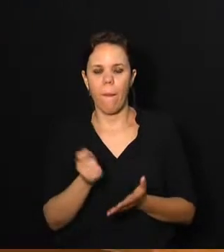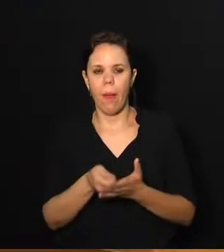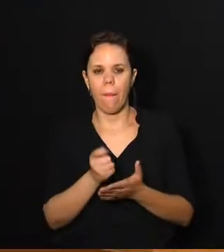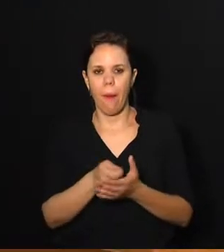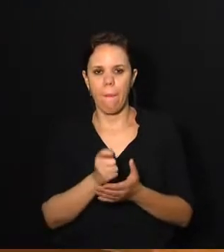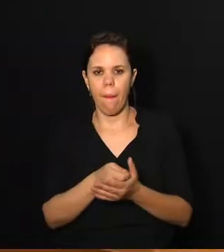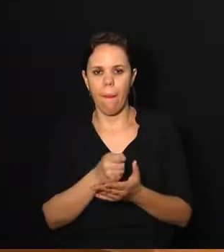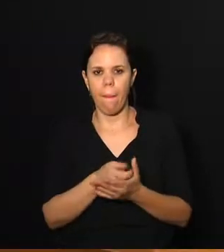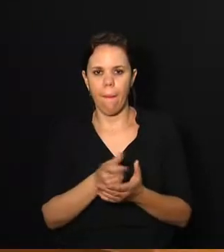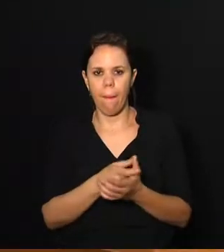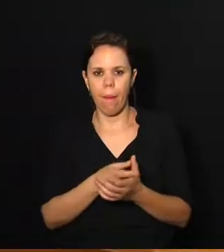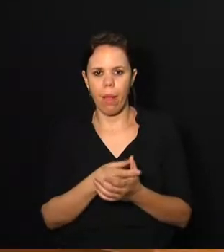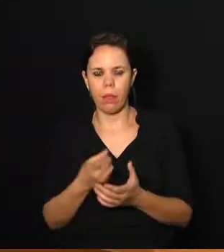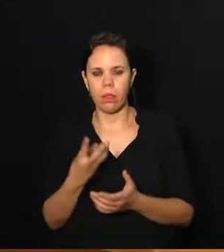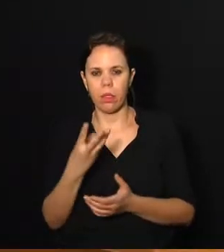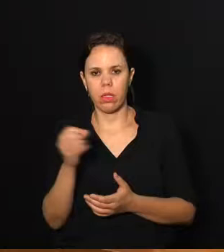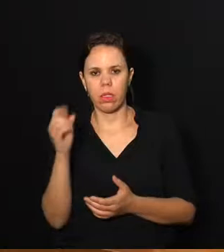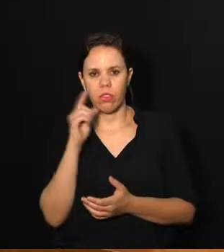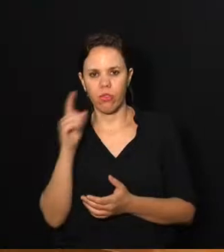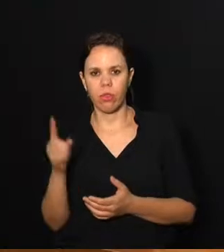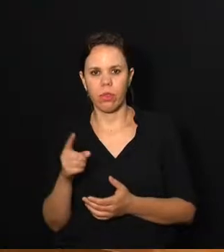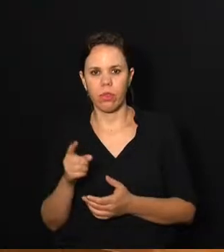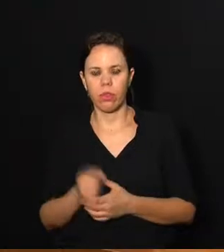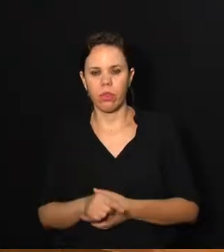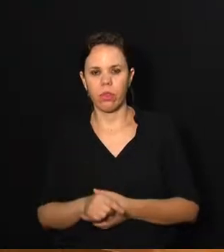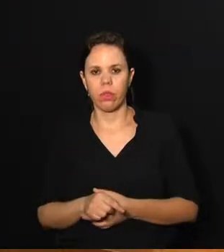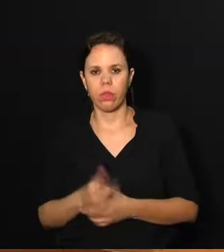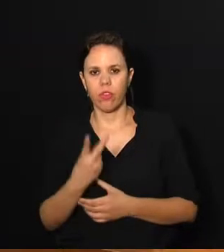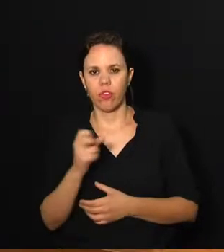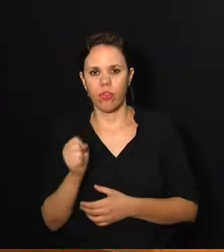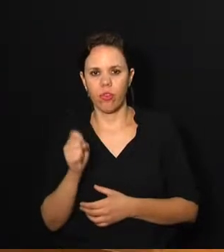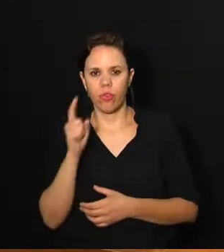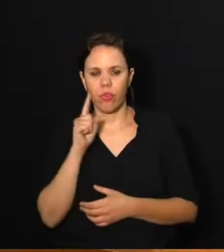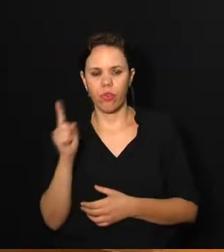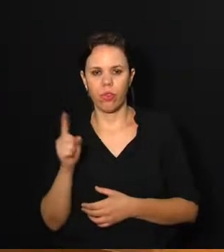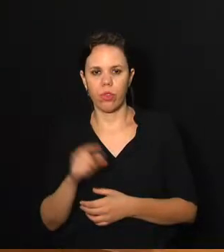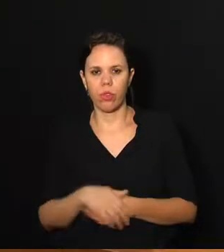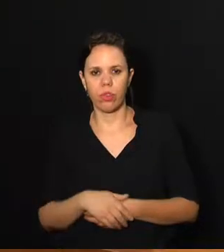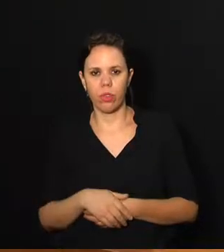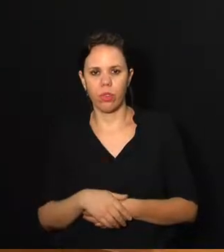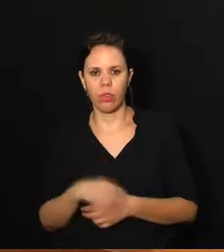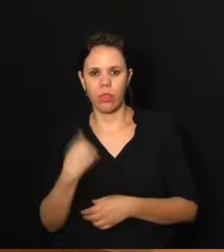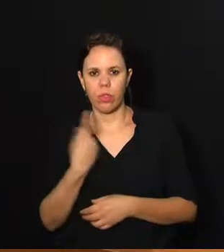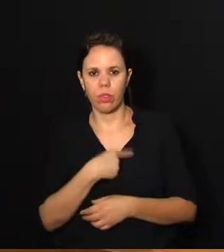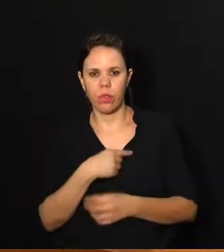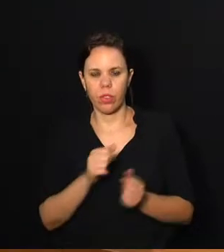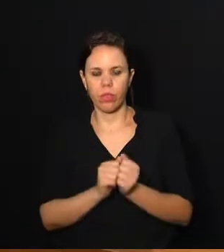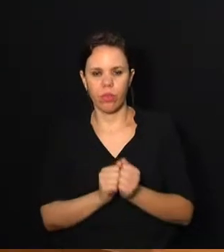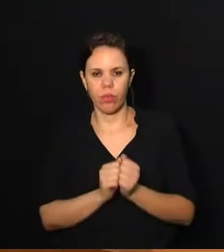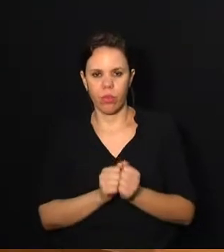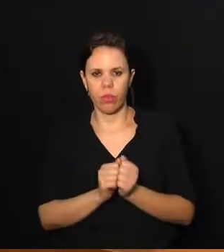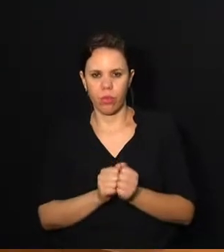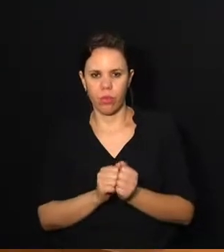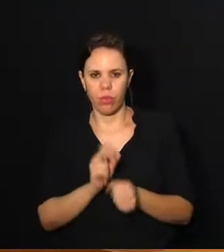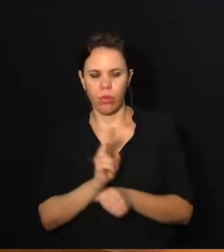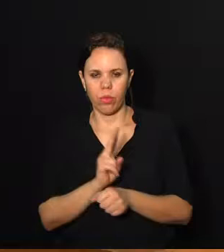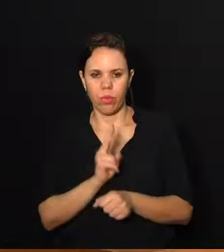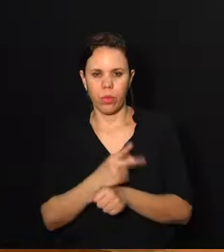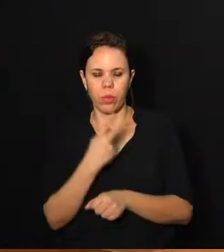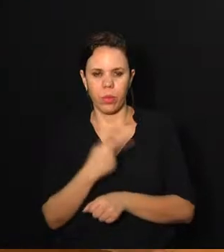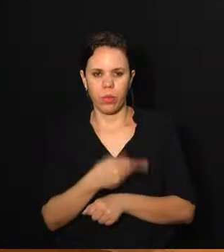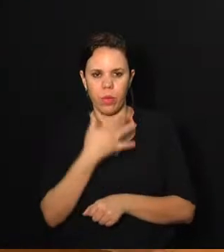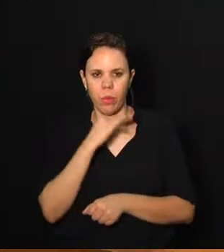de 30 dias menos 2, né? São 28 dias, é a gente que cuida